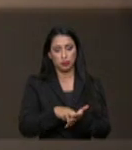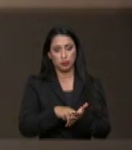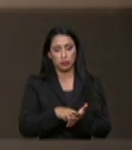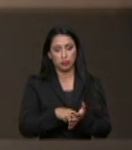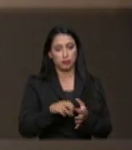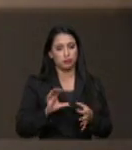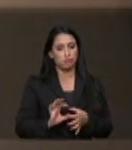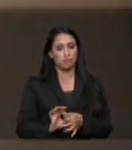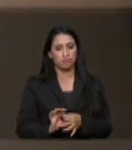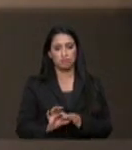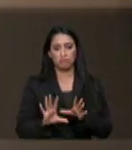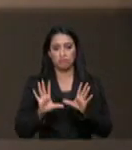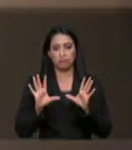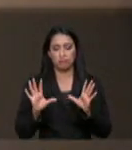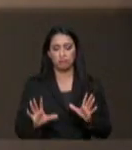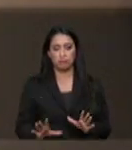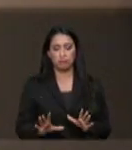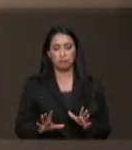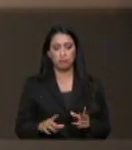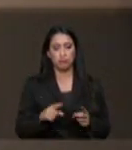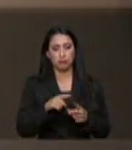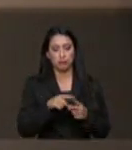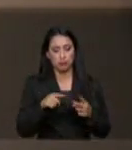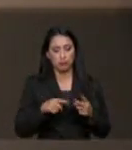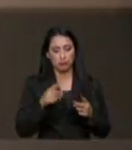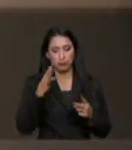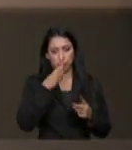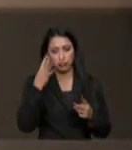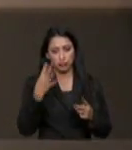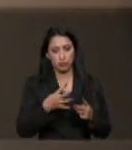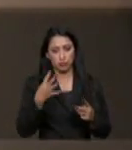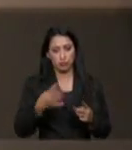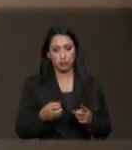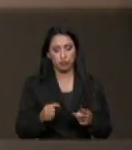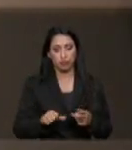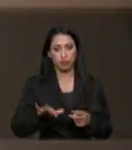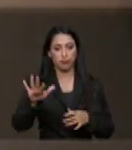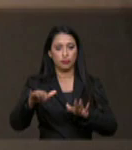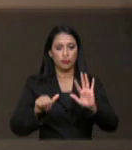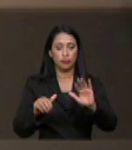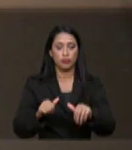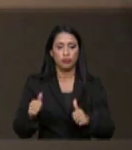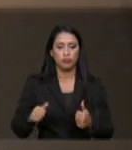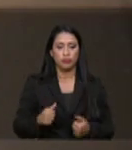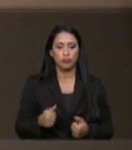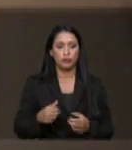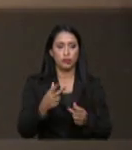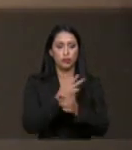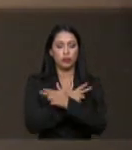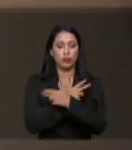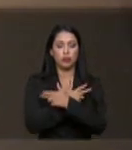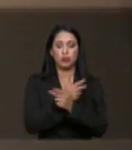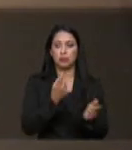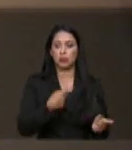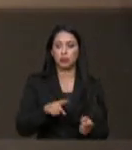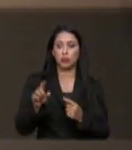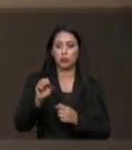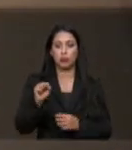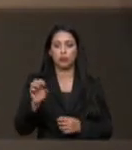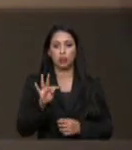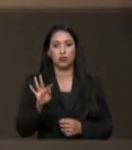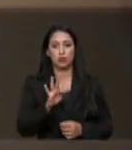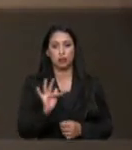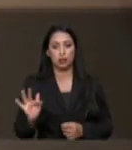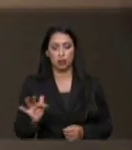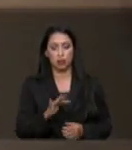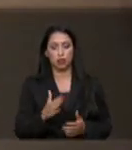Rapto pelo respectivamente das acusações de incitar a animosidade entre as forças armadas e o Supremo Tribunal Federal